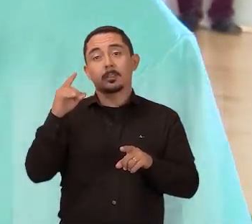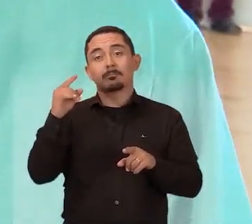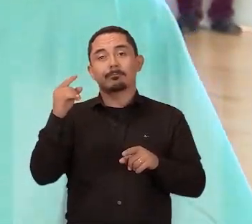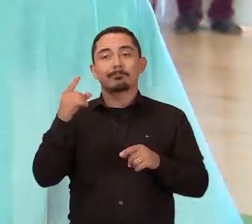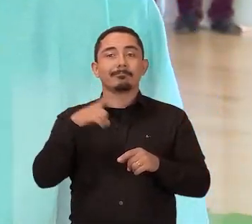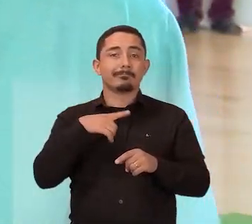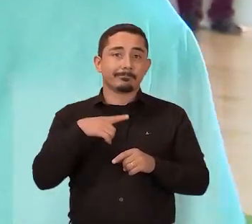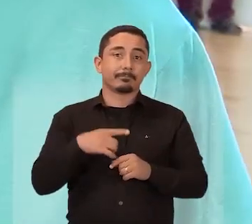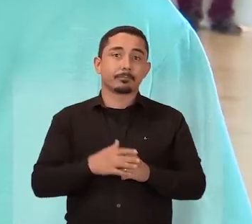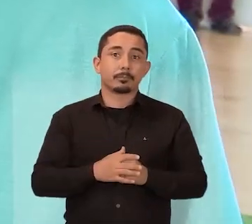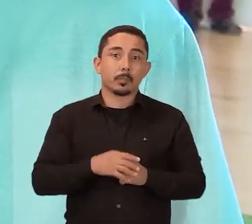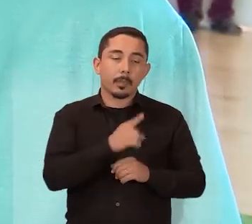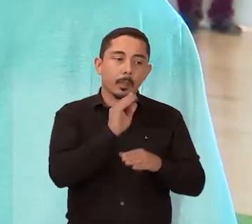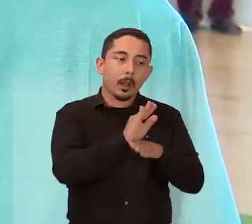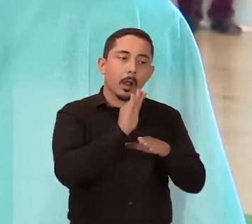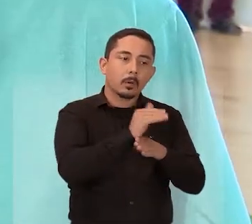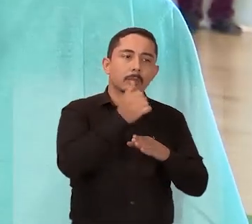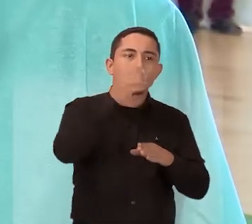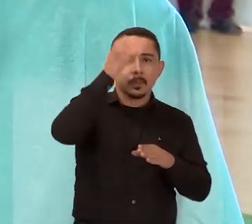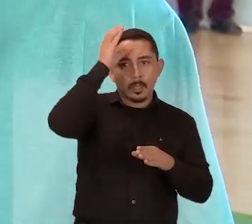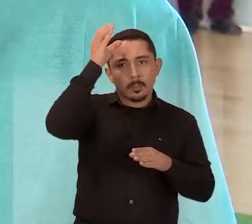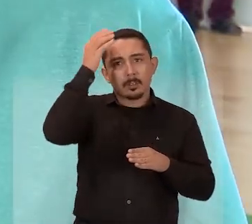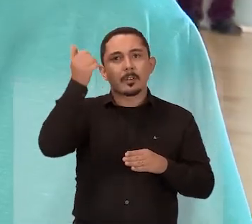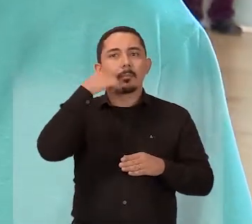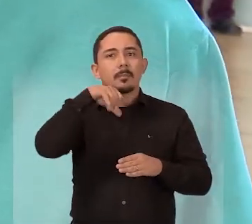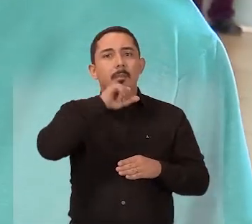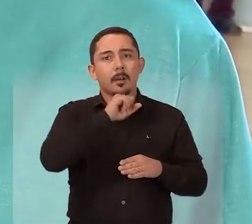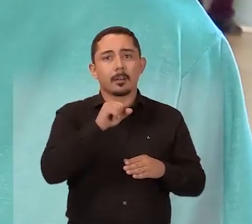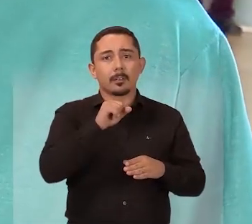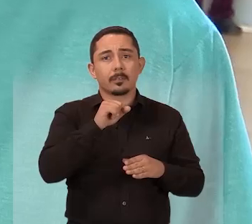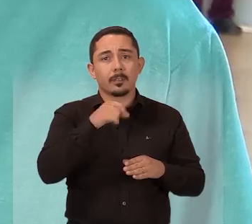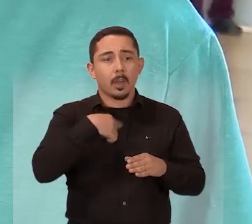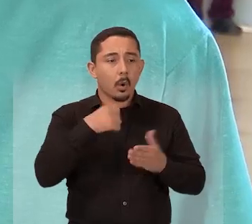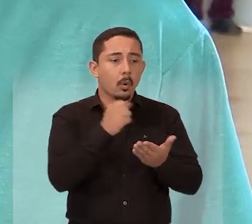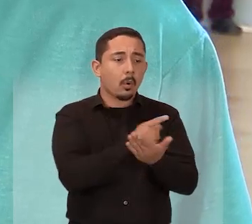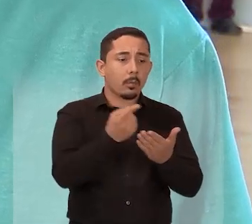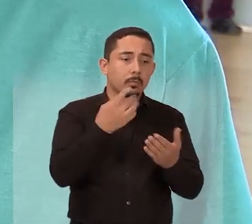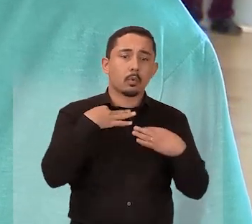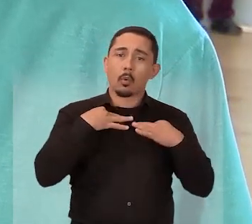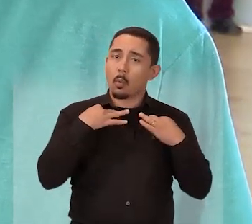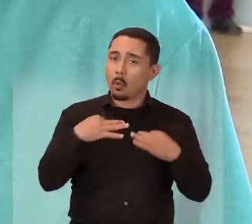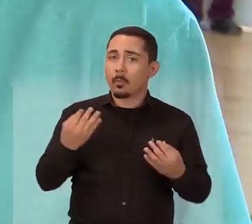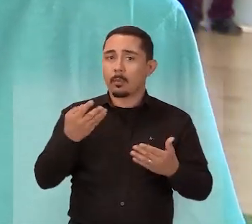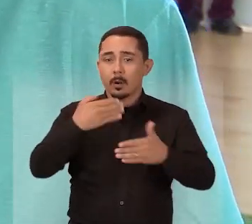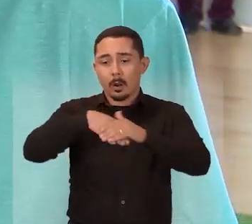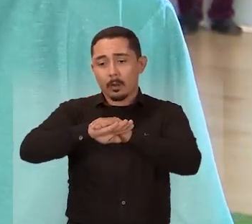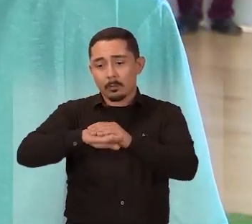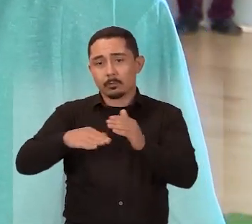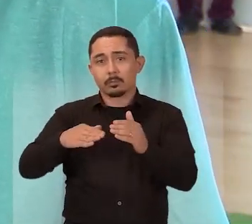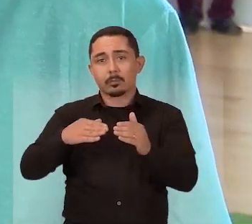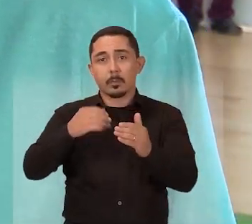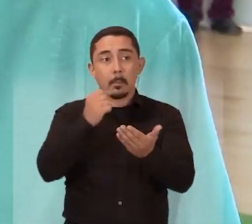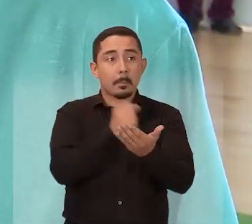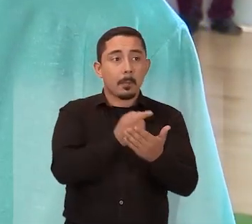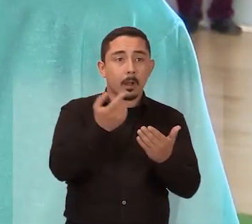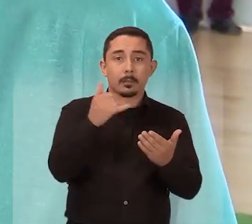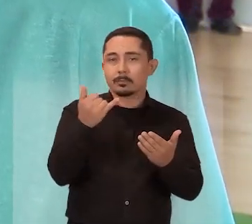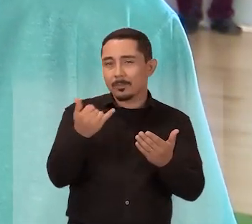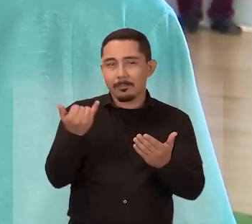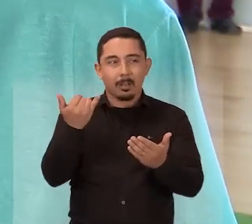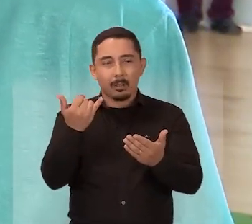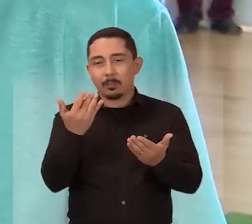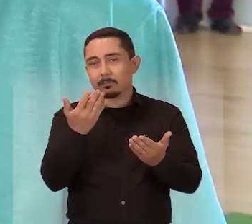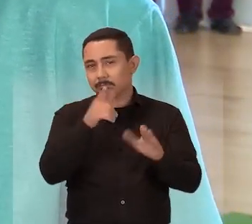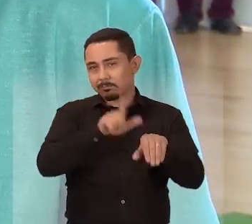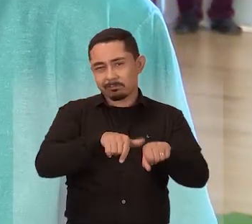a minha tia, a minha mãe. Aí o dia que sobra eu compro lanche, roupa, calçado, pago dívida do celular